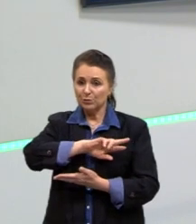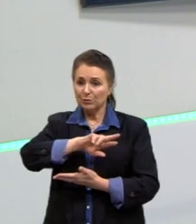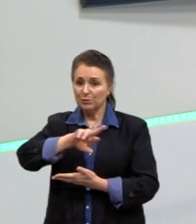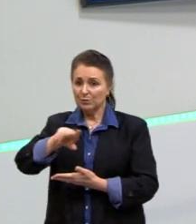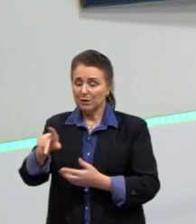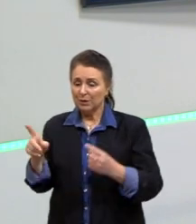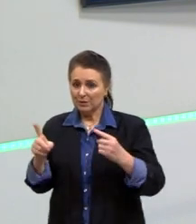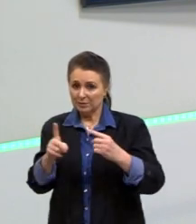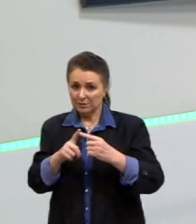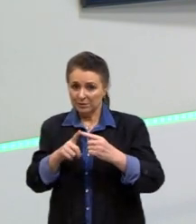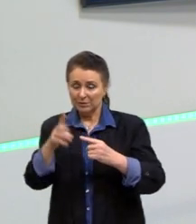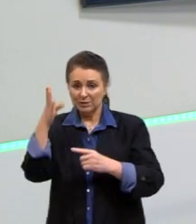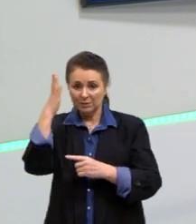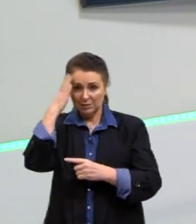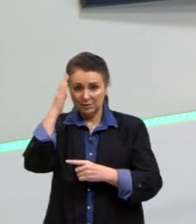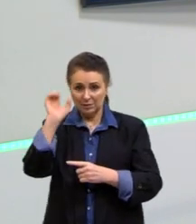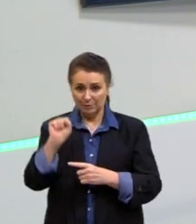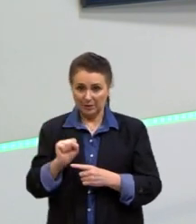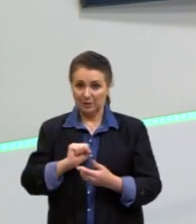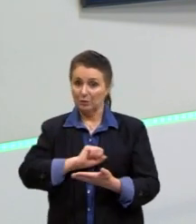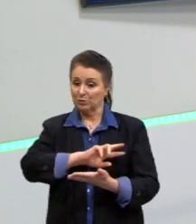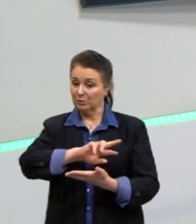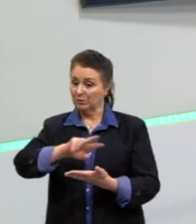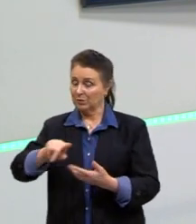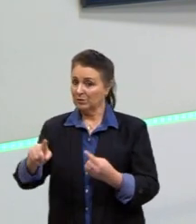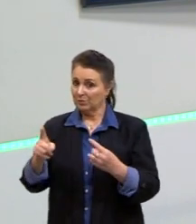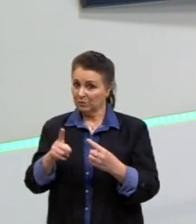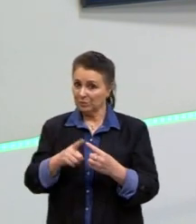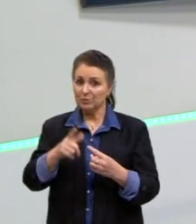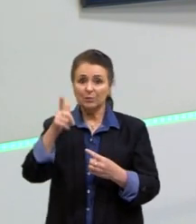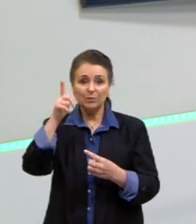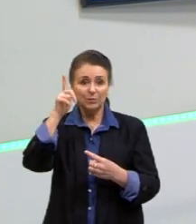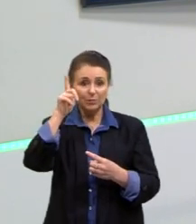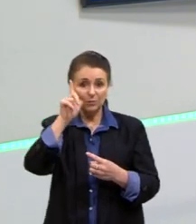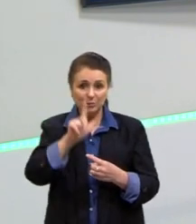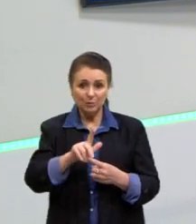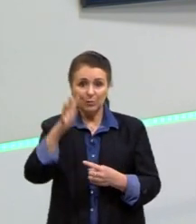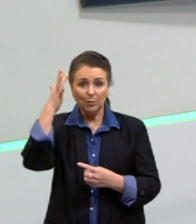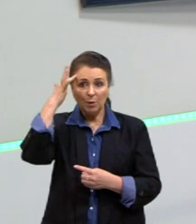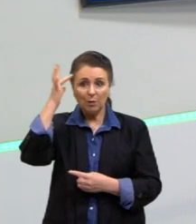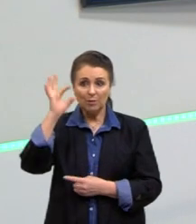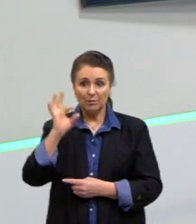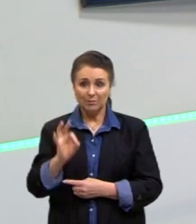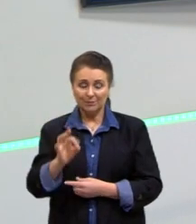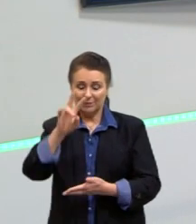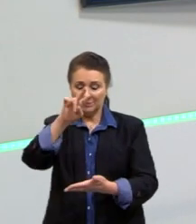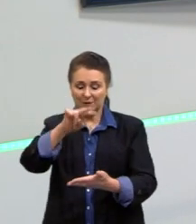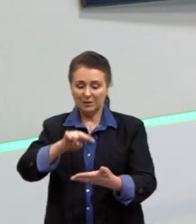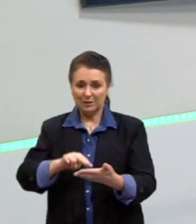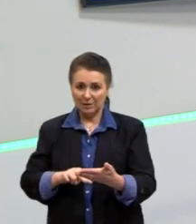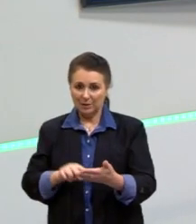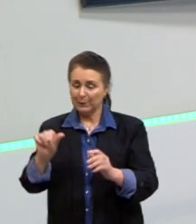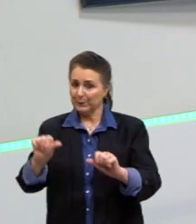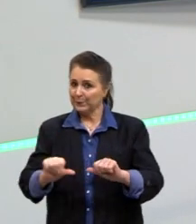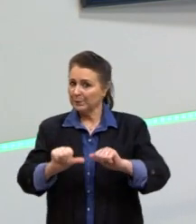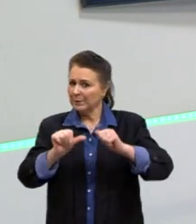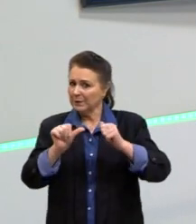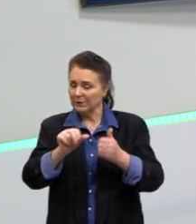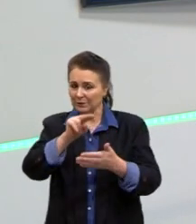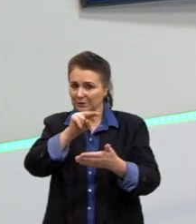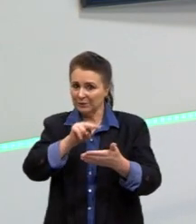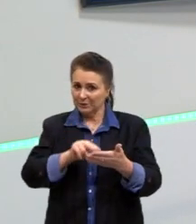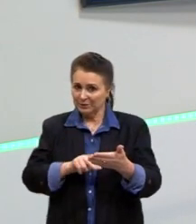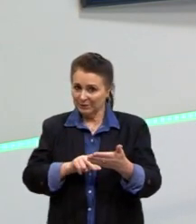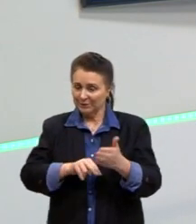né? E sabendo os diversos tipos, eu consigo compreender, ler melhor os textos e